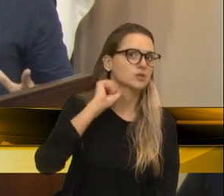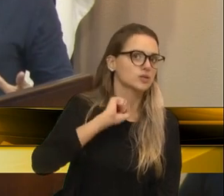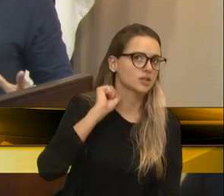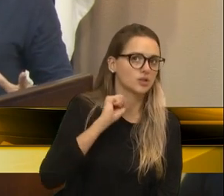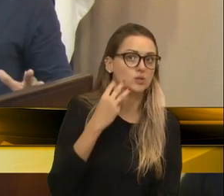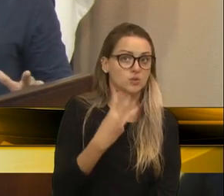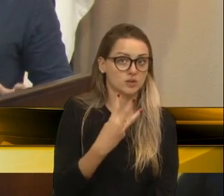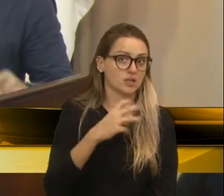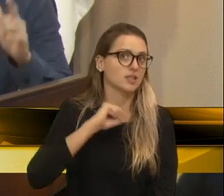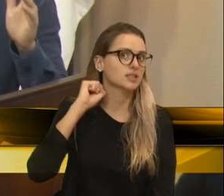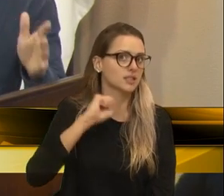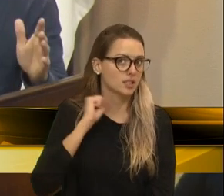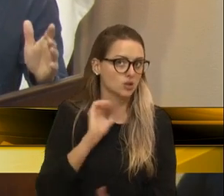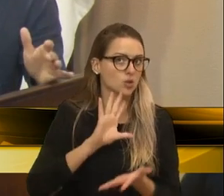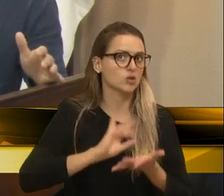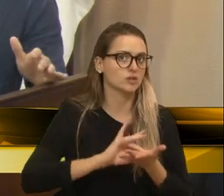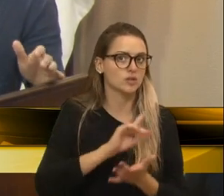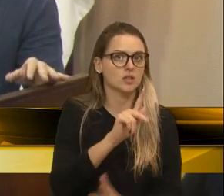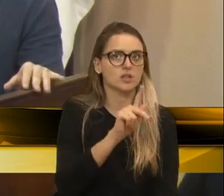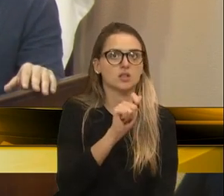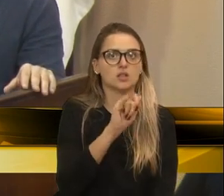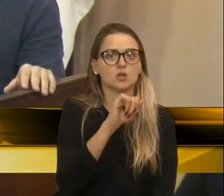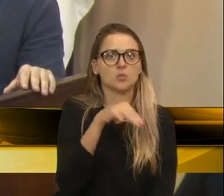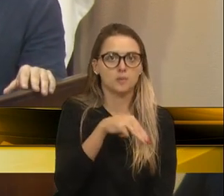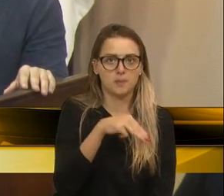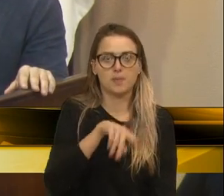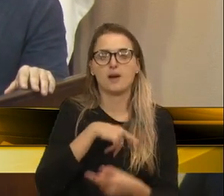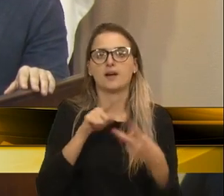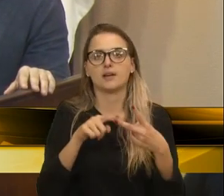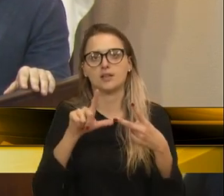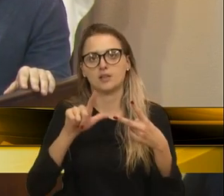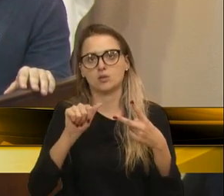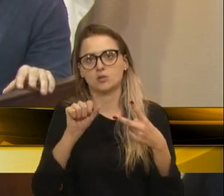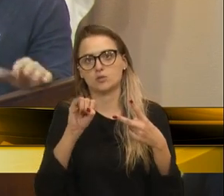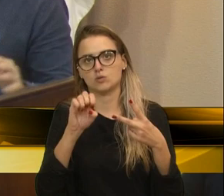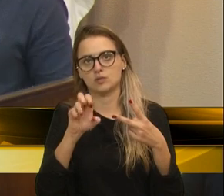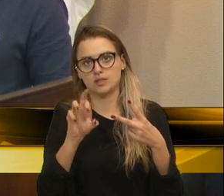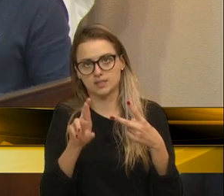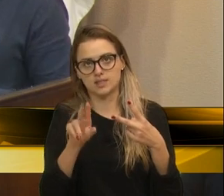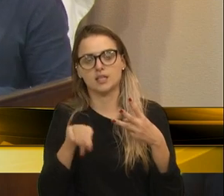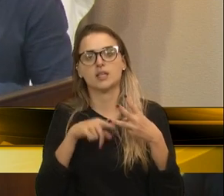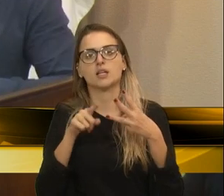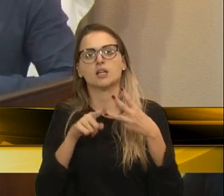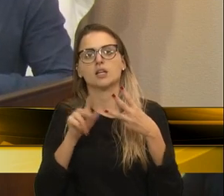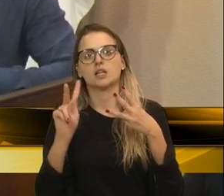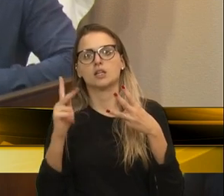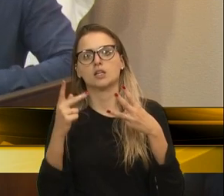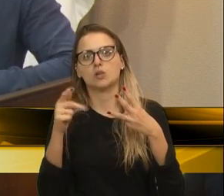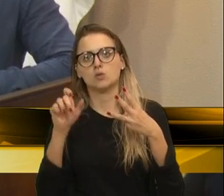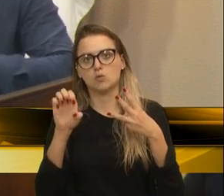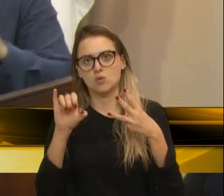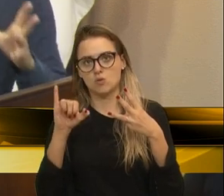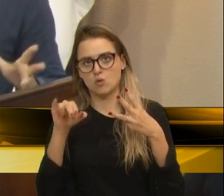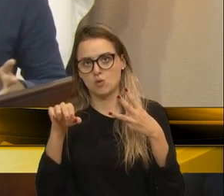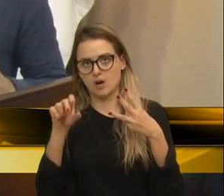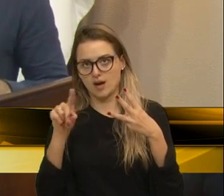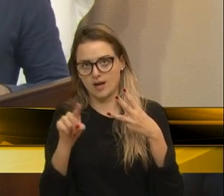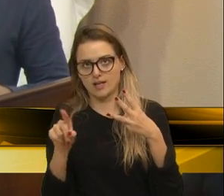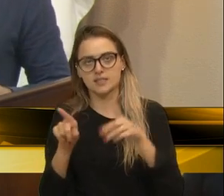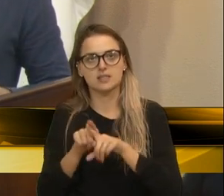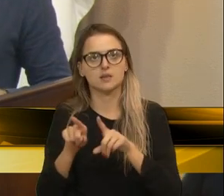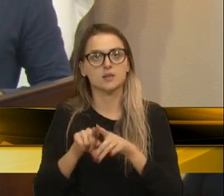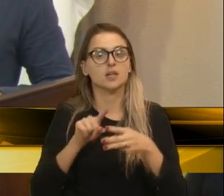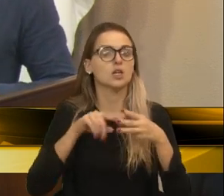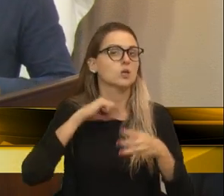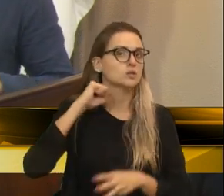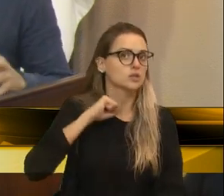3 senadores garantiram, o Paim garantiu emenda, o Lazier garantiu emenda e o Heinz garantiu emenda. Então, com os senadores e